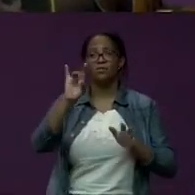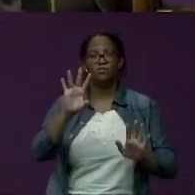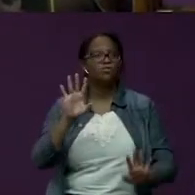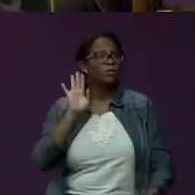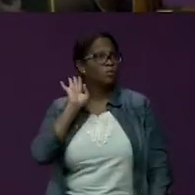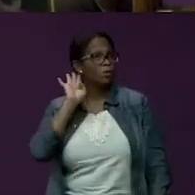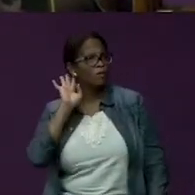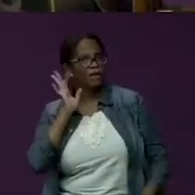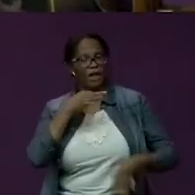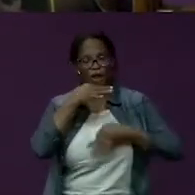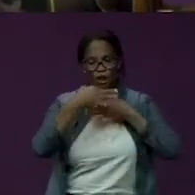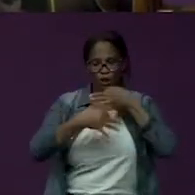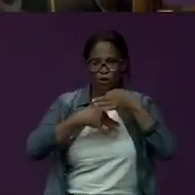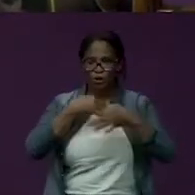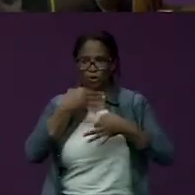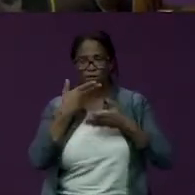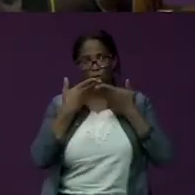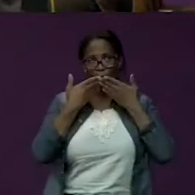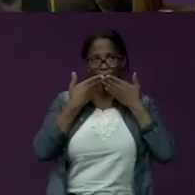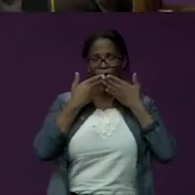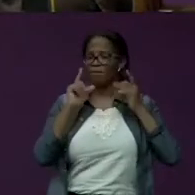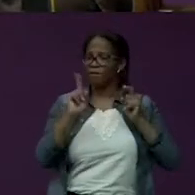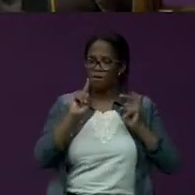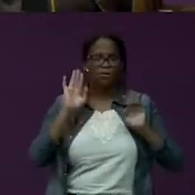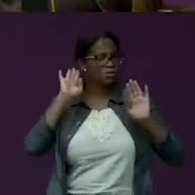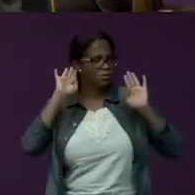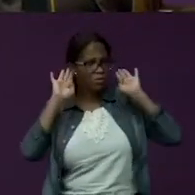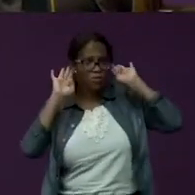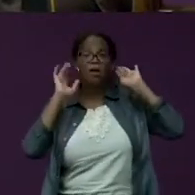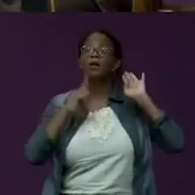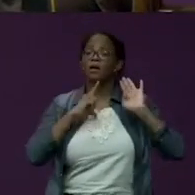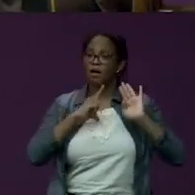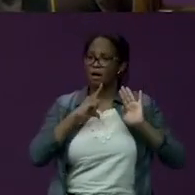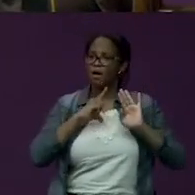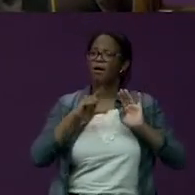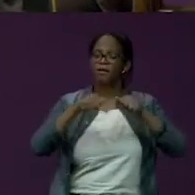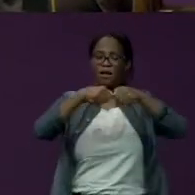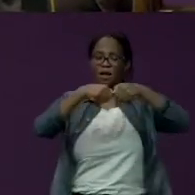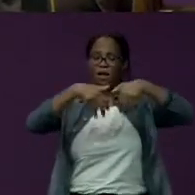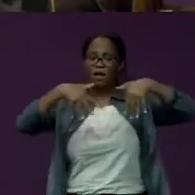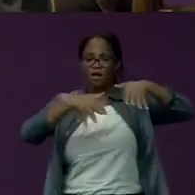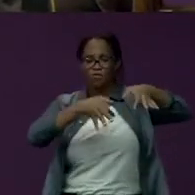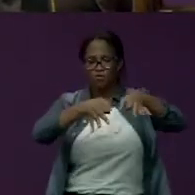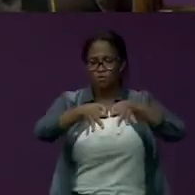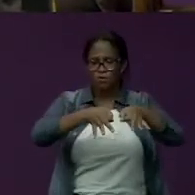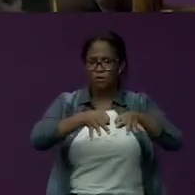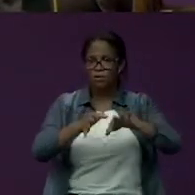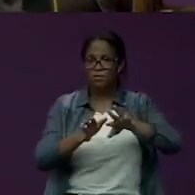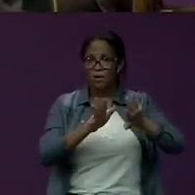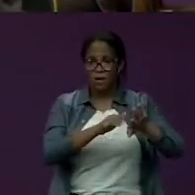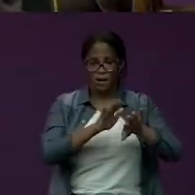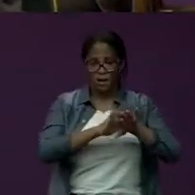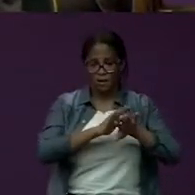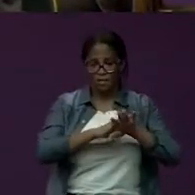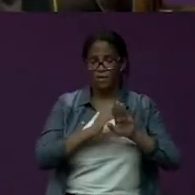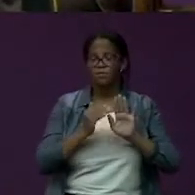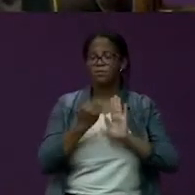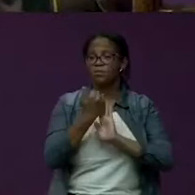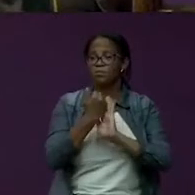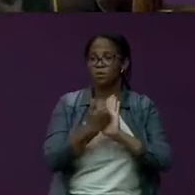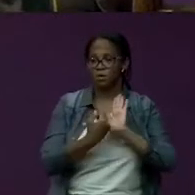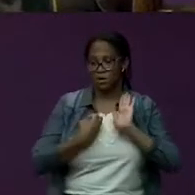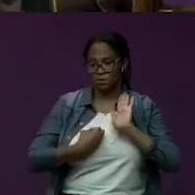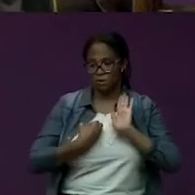ouvir criticamente todas as falas. A Fiocruz tem um eixo programático que é dado tanto pelo programa da